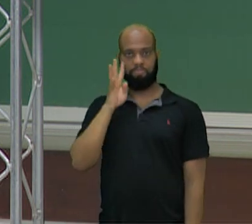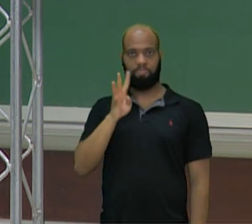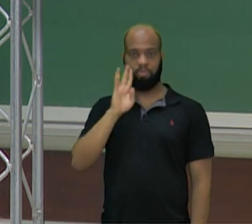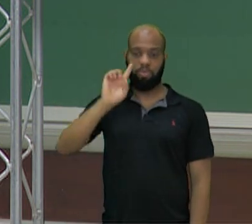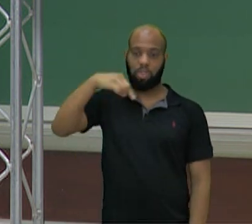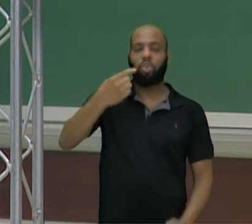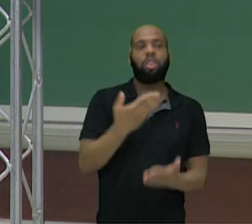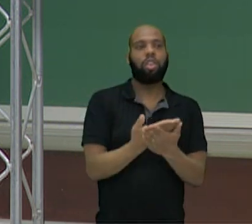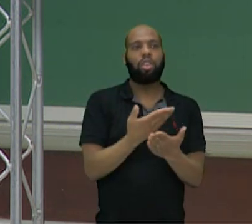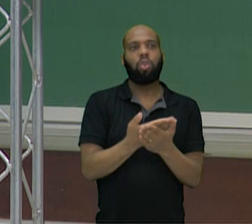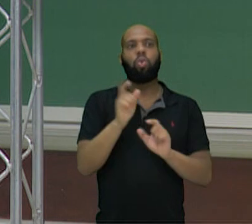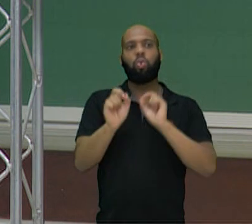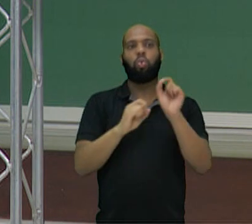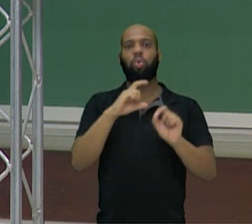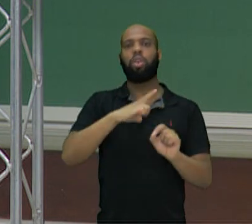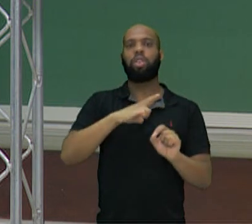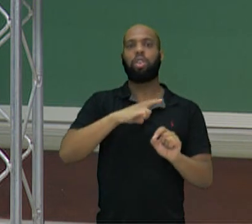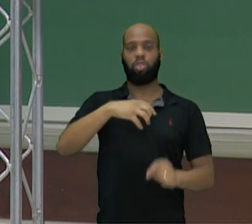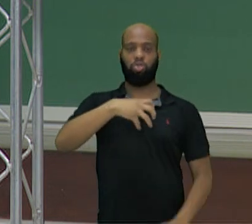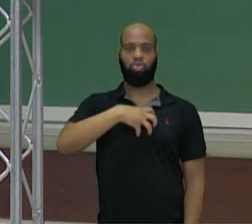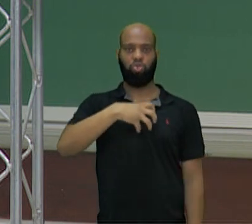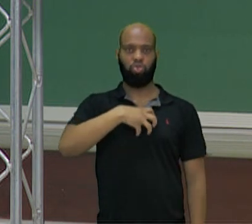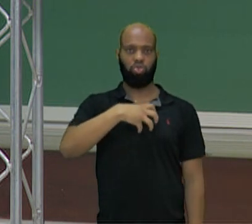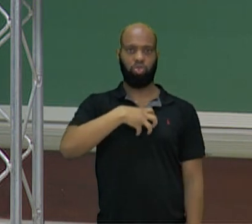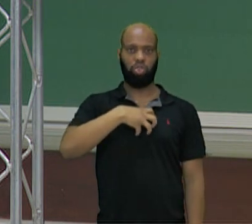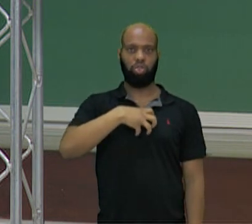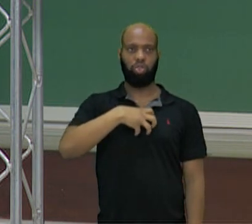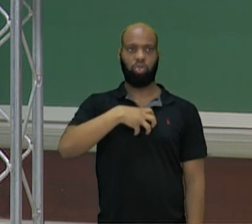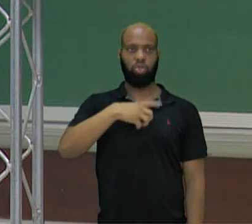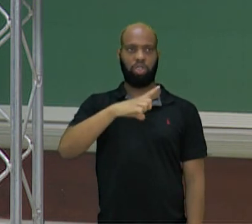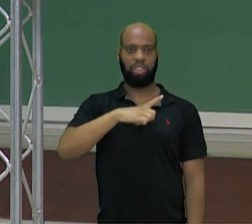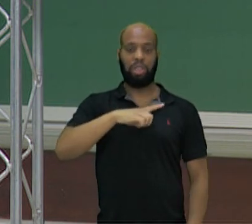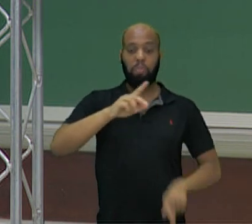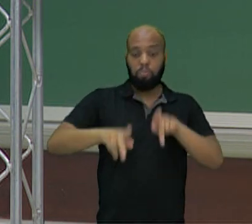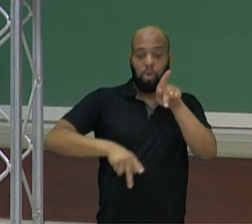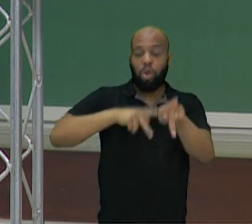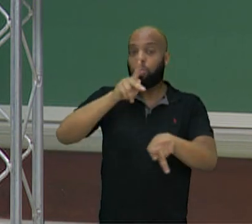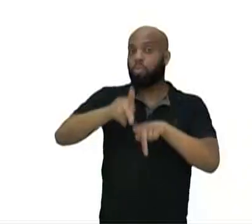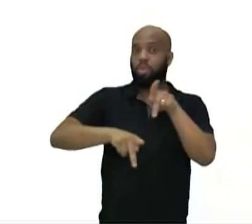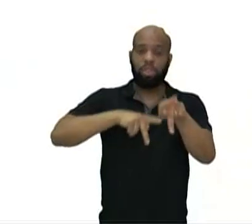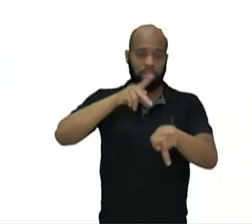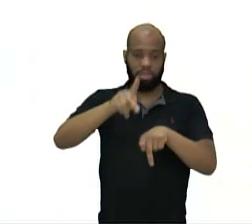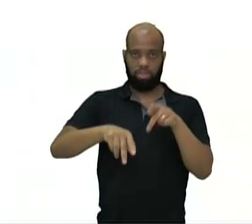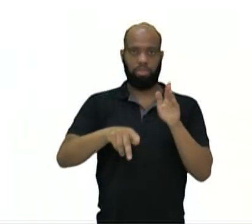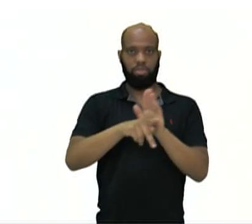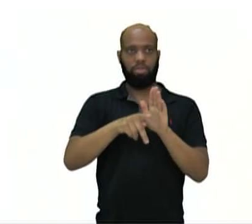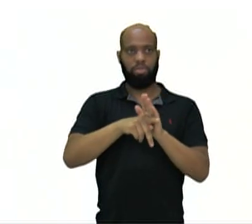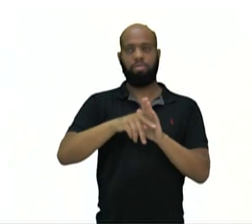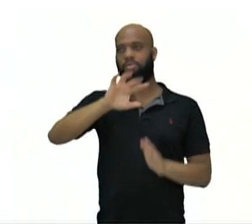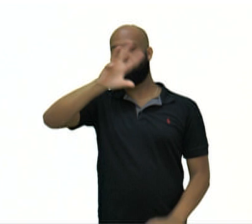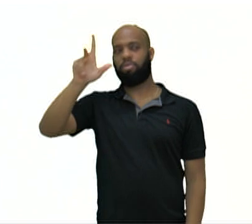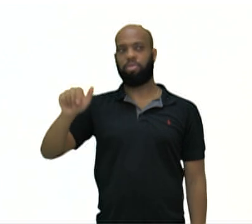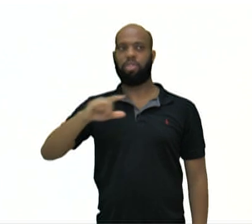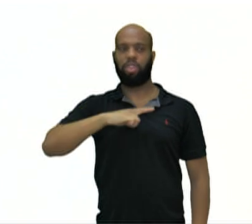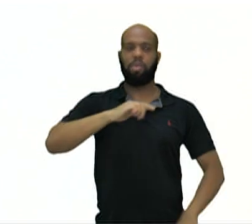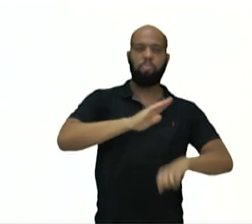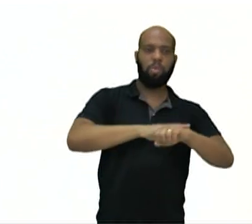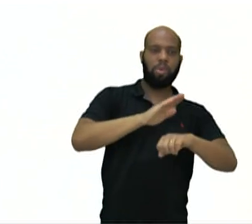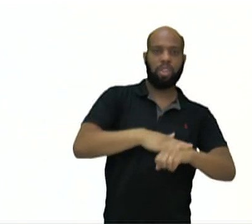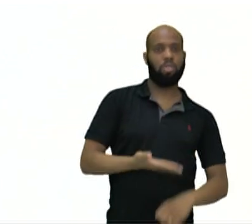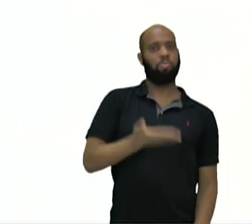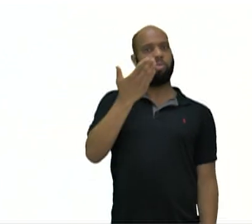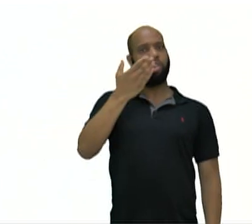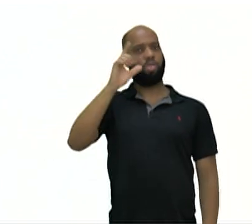na próxima aula, vamos para os aspectos demográficos. Aí, ó, olha que bacana aqui, ó, tá, a hora está crescendo, está